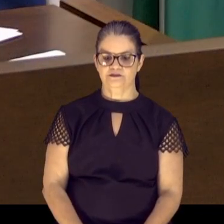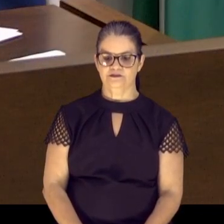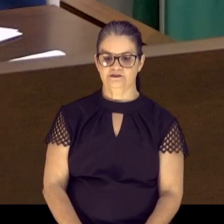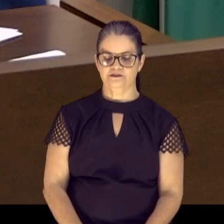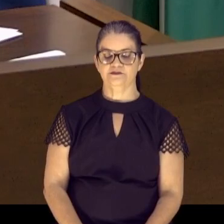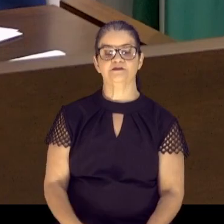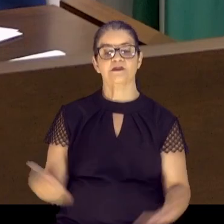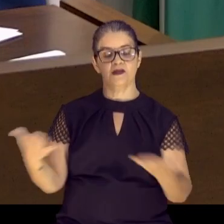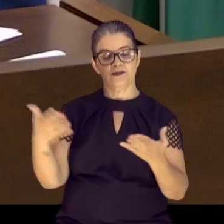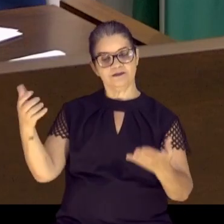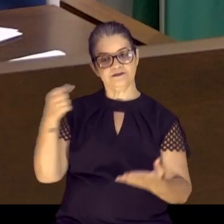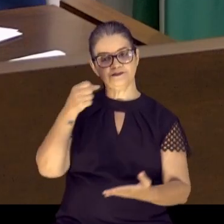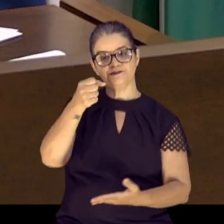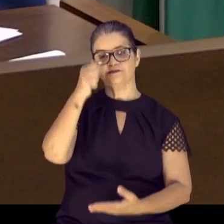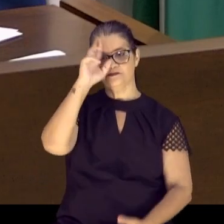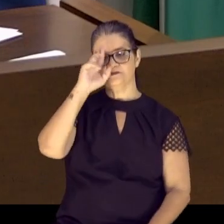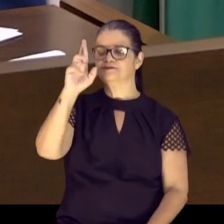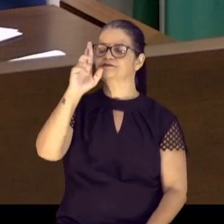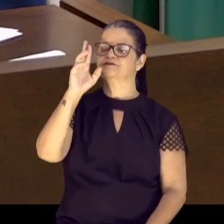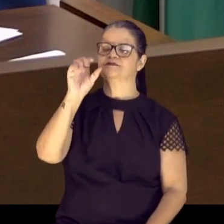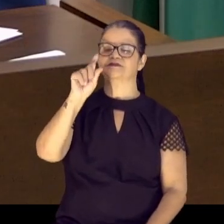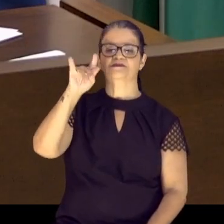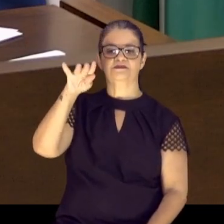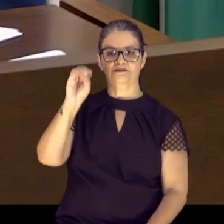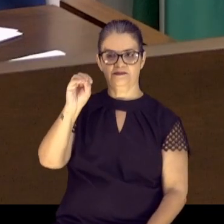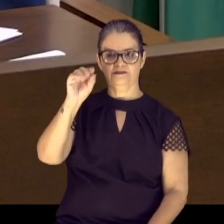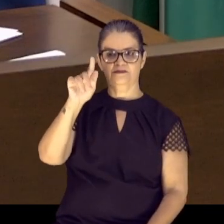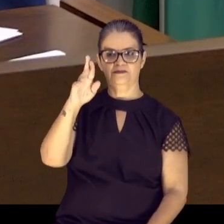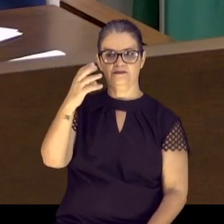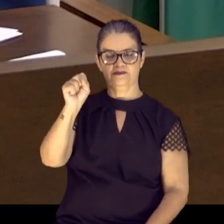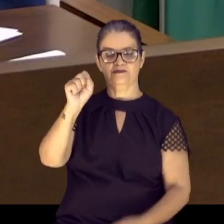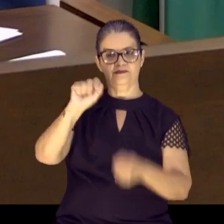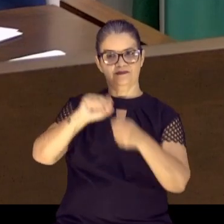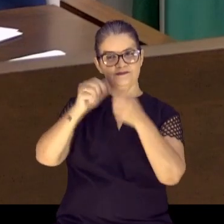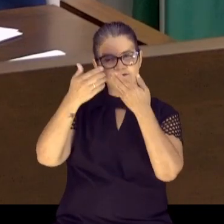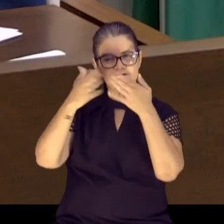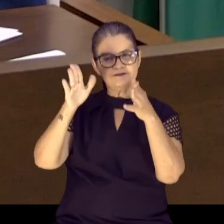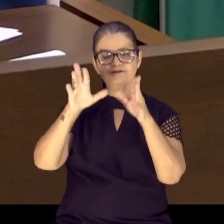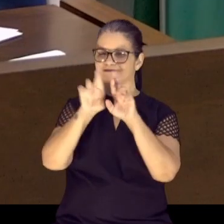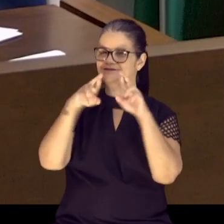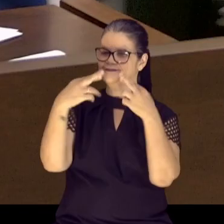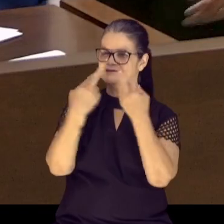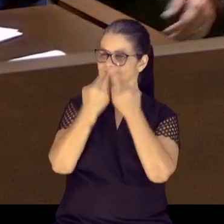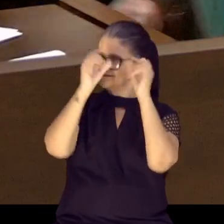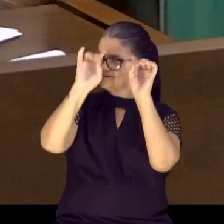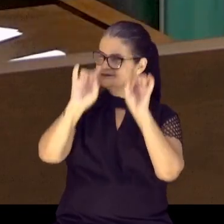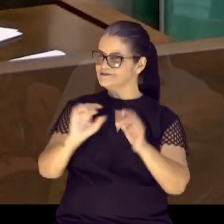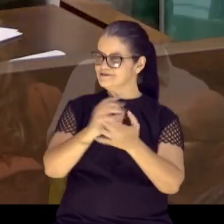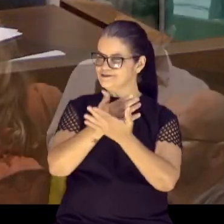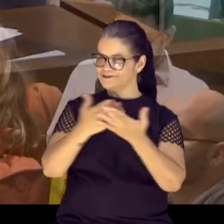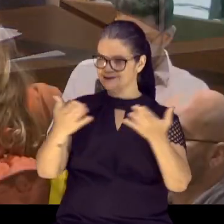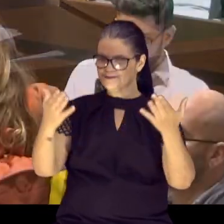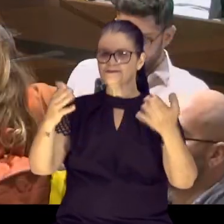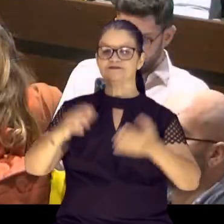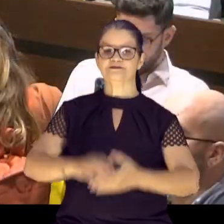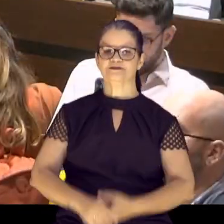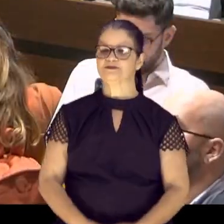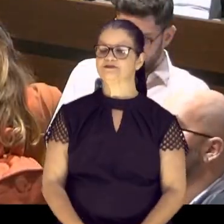Com a palavra, excelentíssimo senhor deputado Sileno Guedes, para fazer a abertura desta reunião solene.